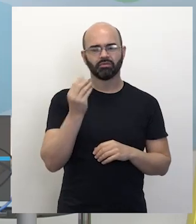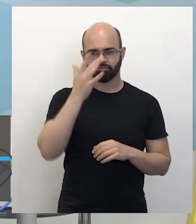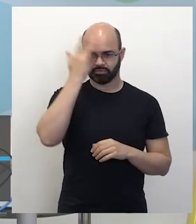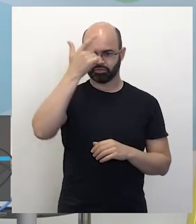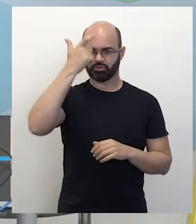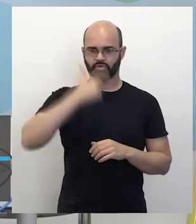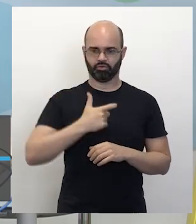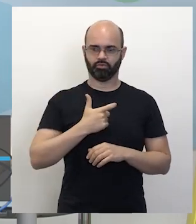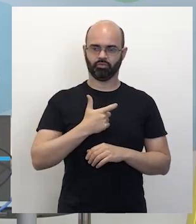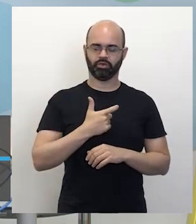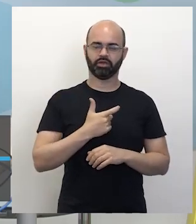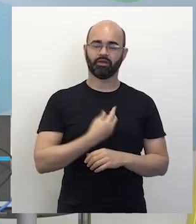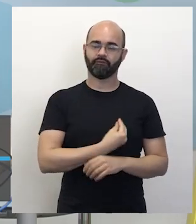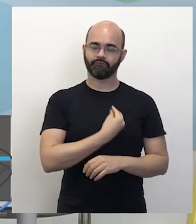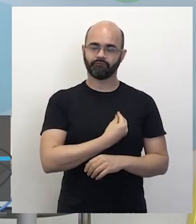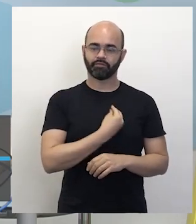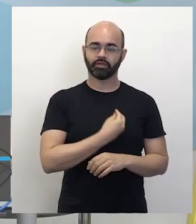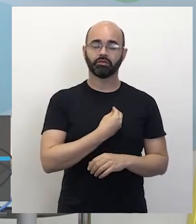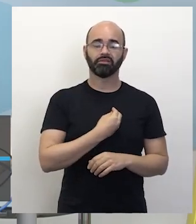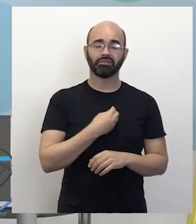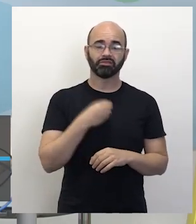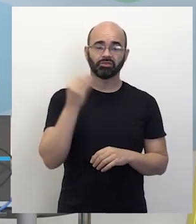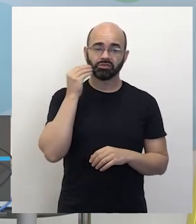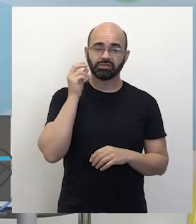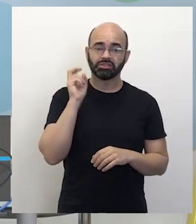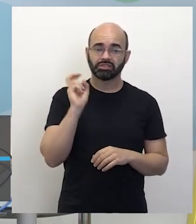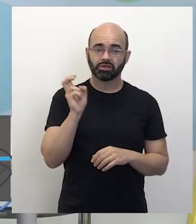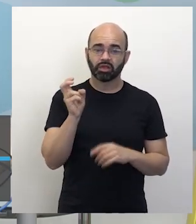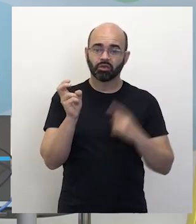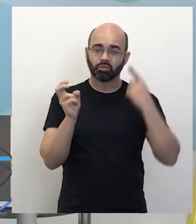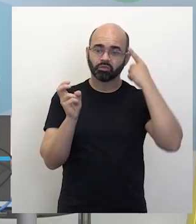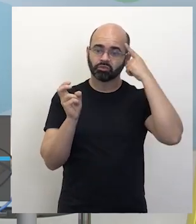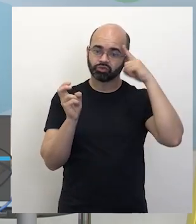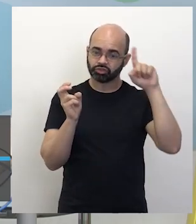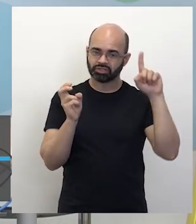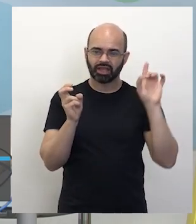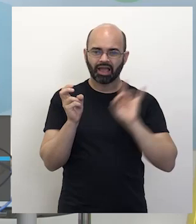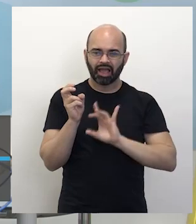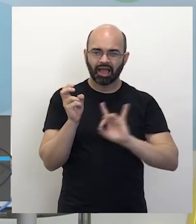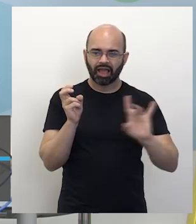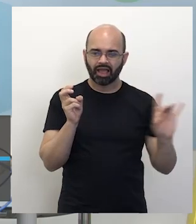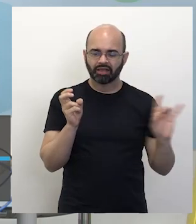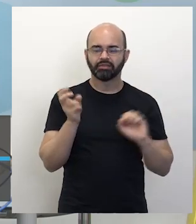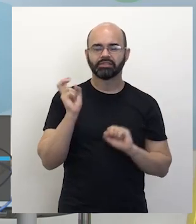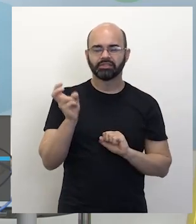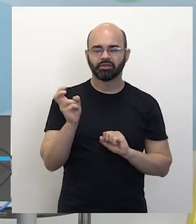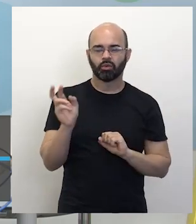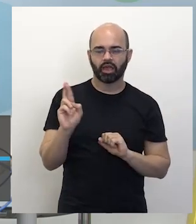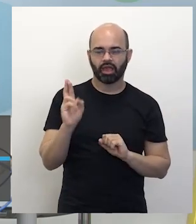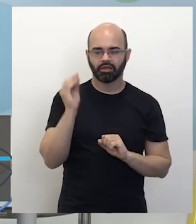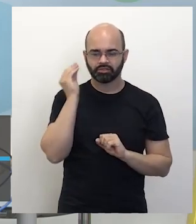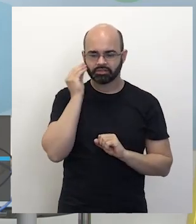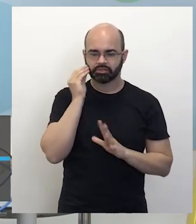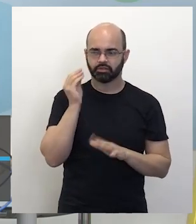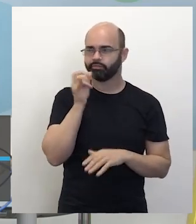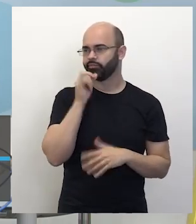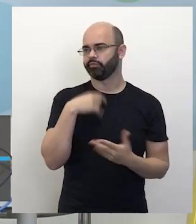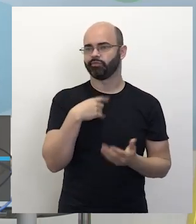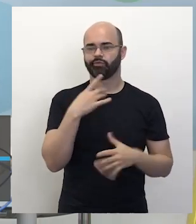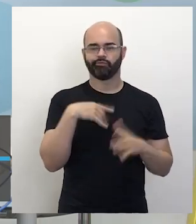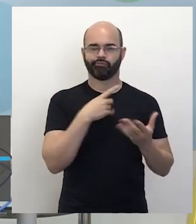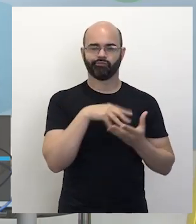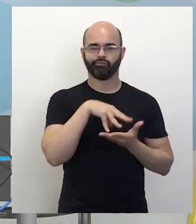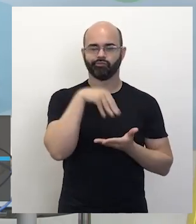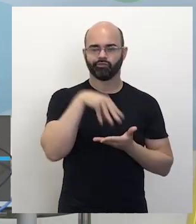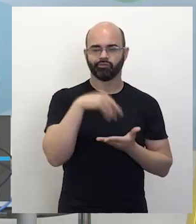ser humano que tem que sobreviver com menos de R$5 por dia. Aí você pensa assim, puxa vida, mas às vezes eu compro um salgado,